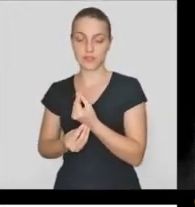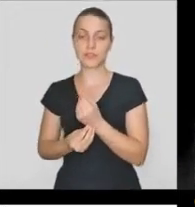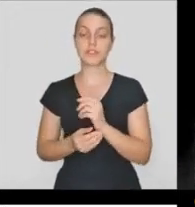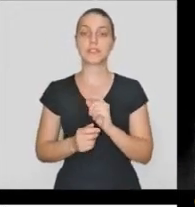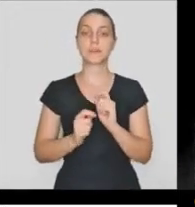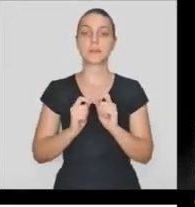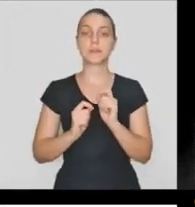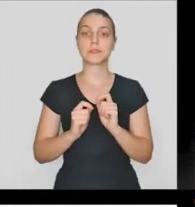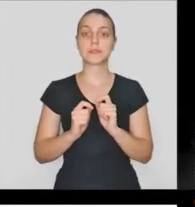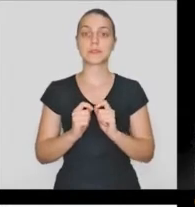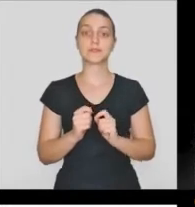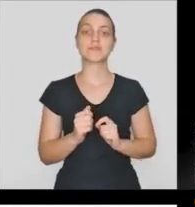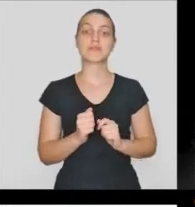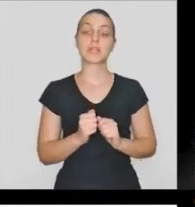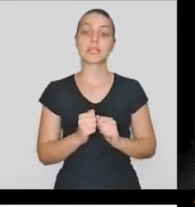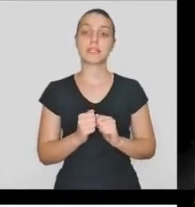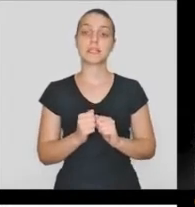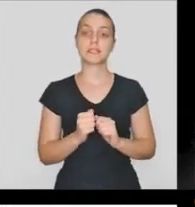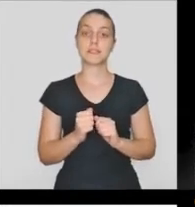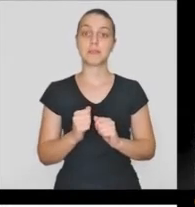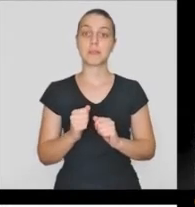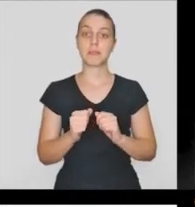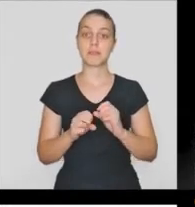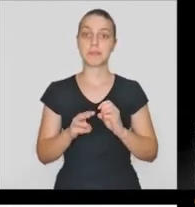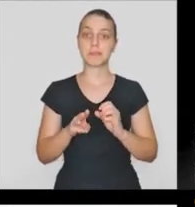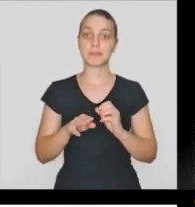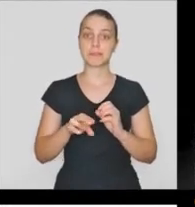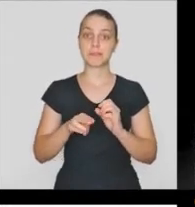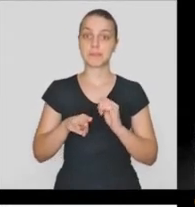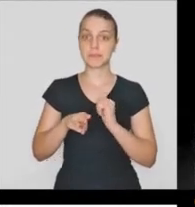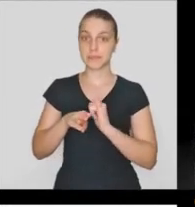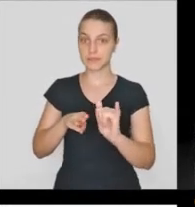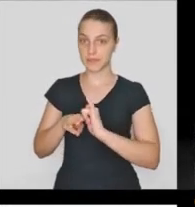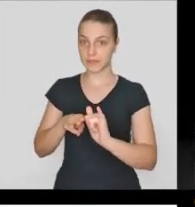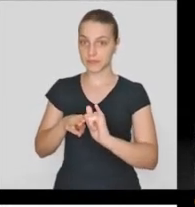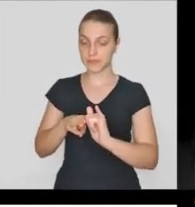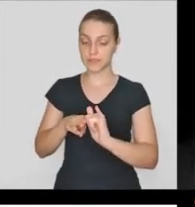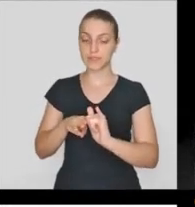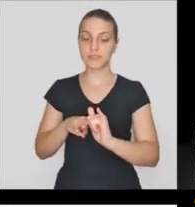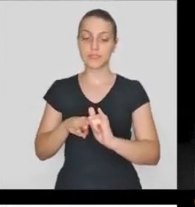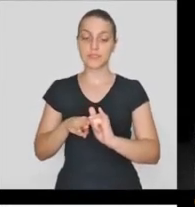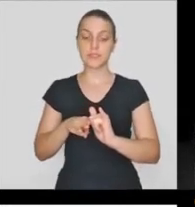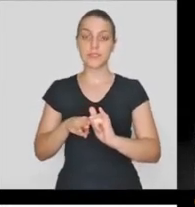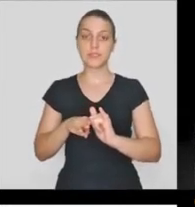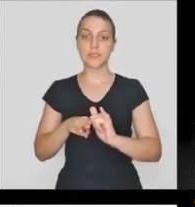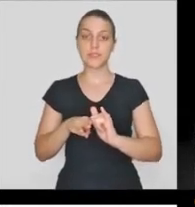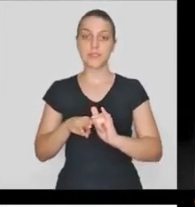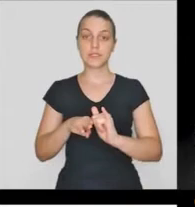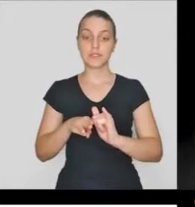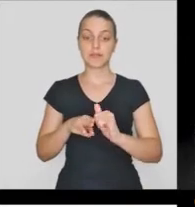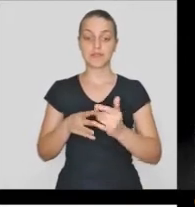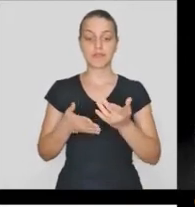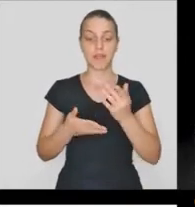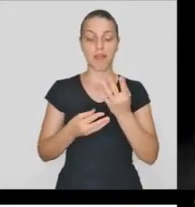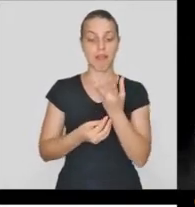de arte é a própria mensagem, e o observador é aquele que recebe a mensagem.